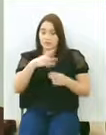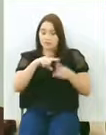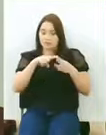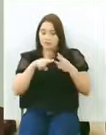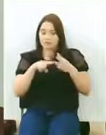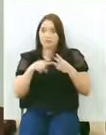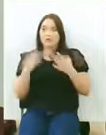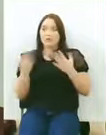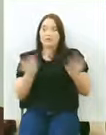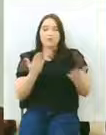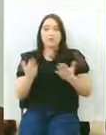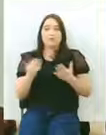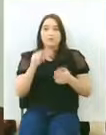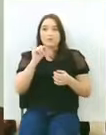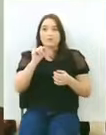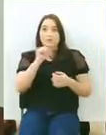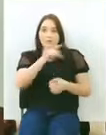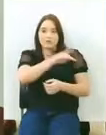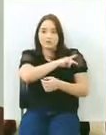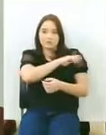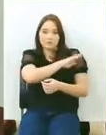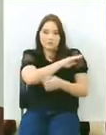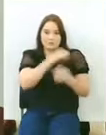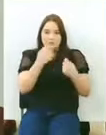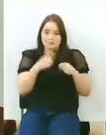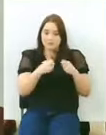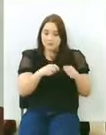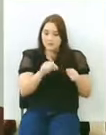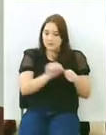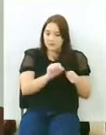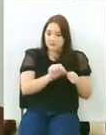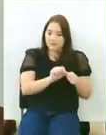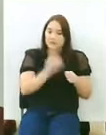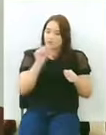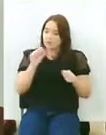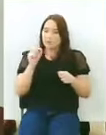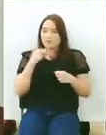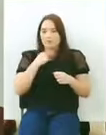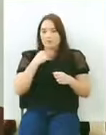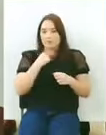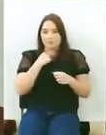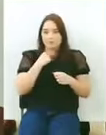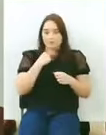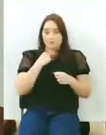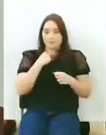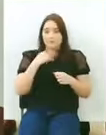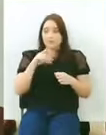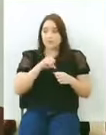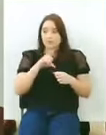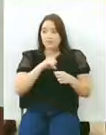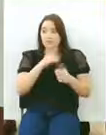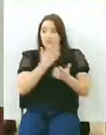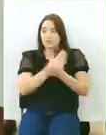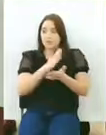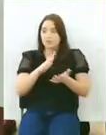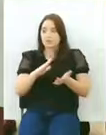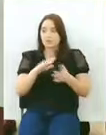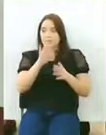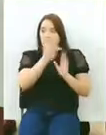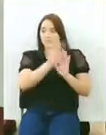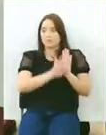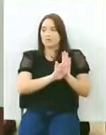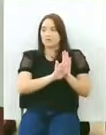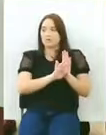três colocações comparatórias entre o que o presbítero deve fazer e o que ele não pode fazer, mas é surpreendente como que